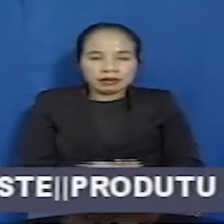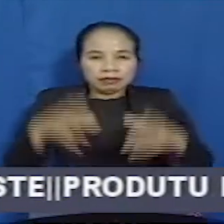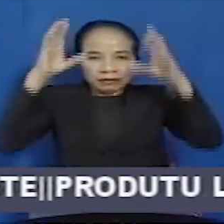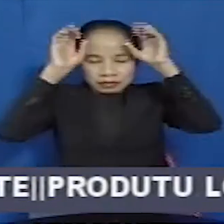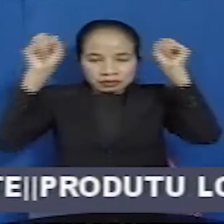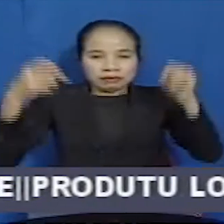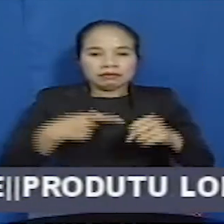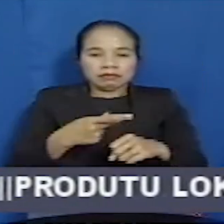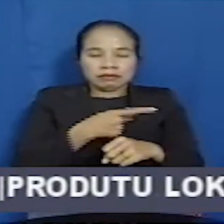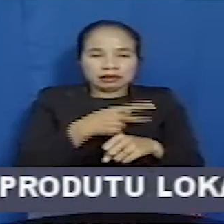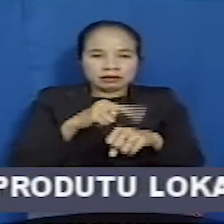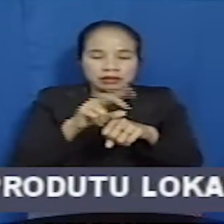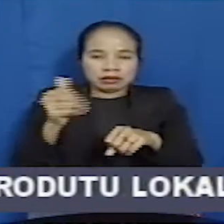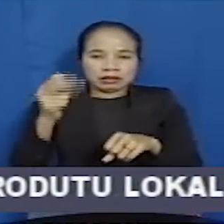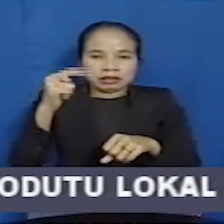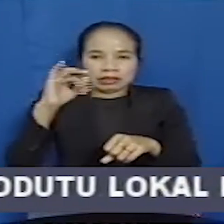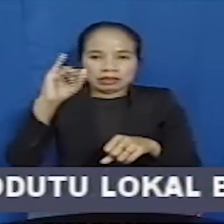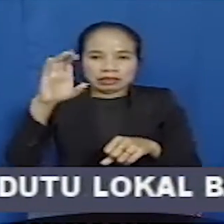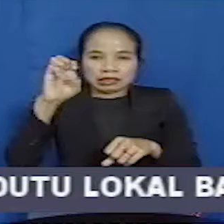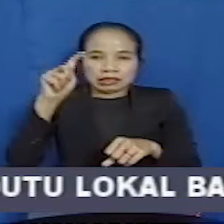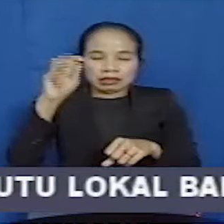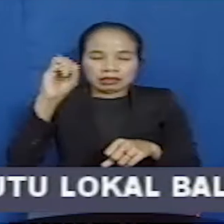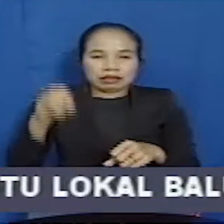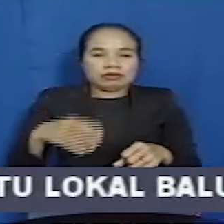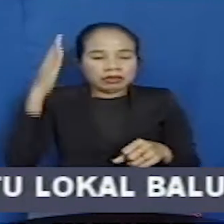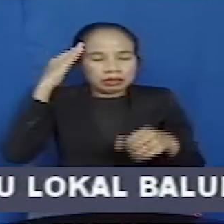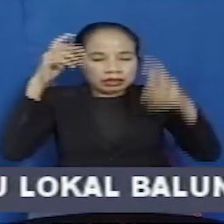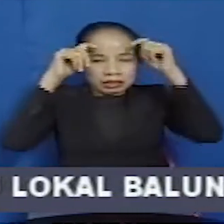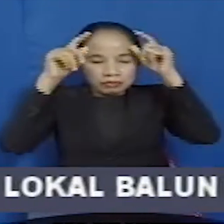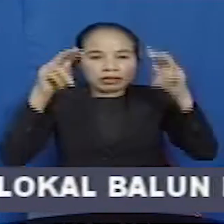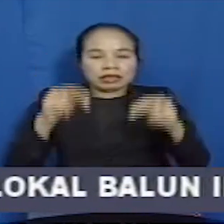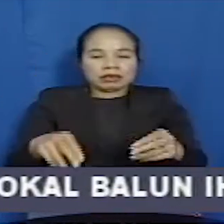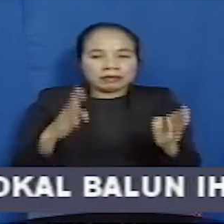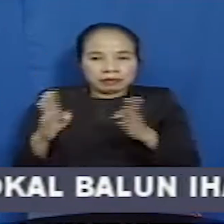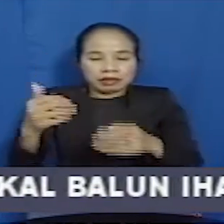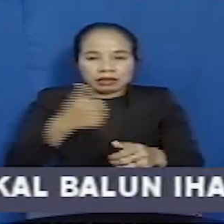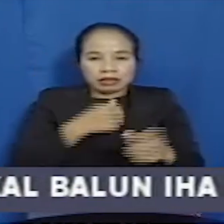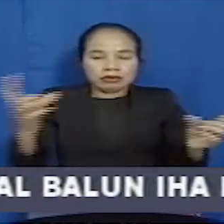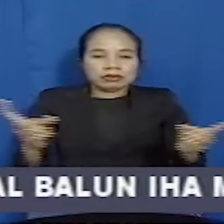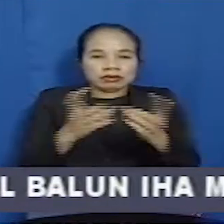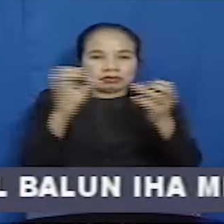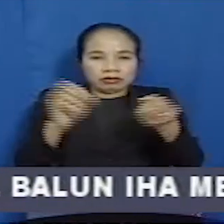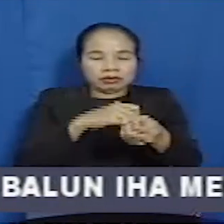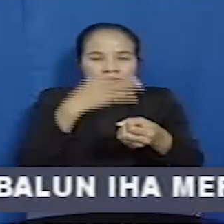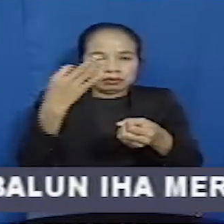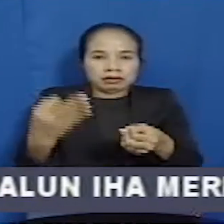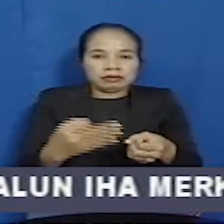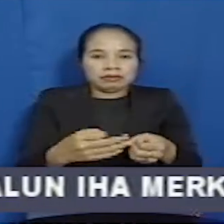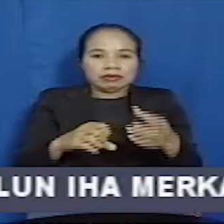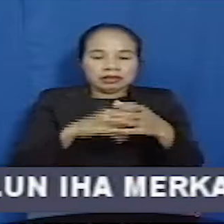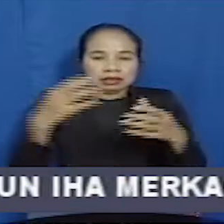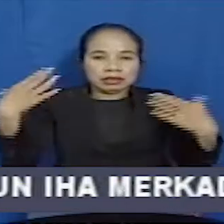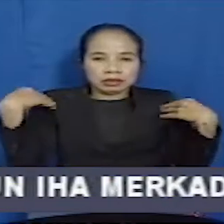Presidente Parlamento Nacional Aniceto Guterres considera Timor-Leste tem que preparar an o de Hasoro Covid-19 o de